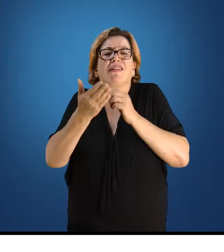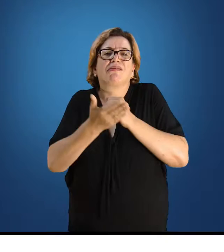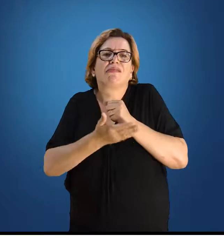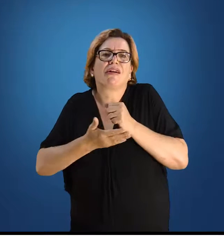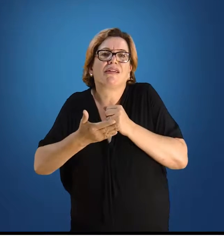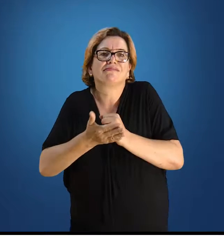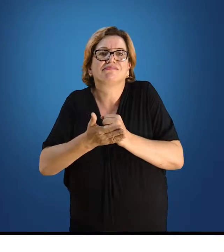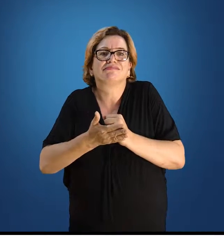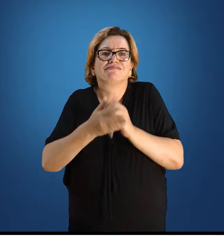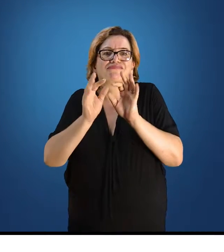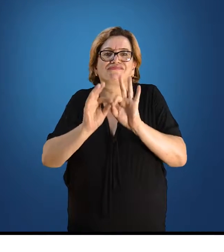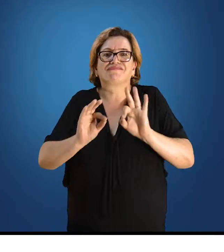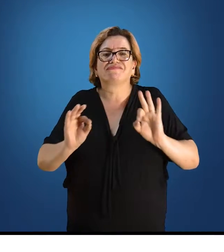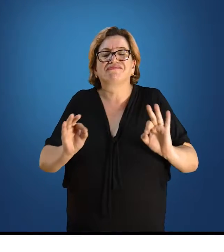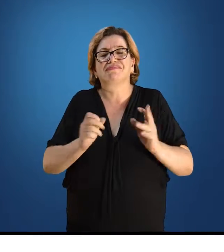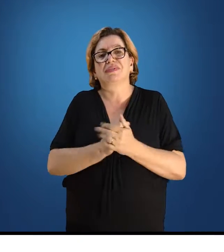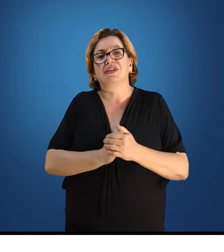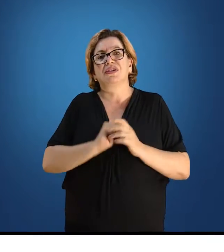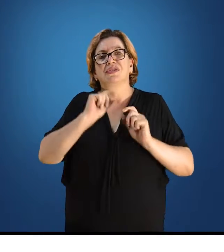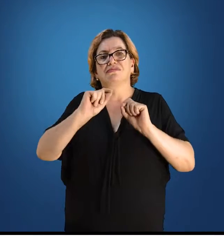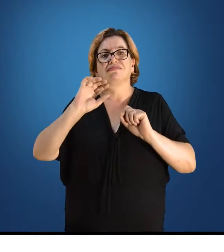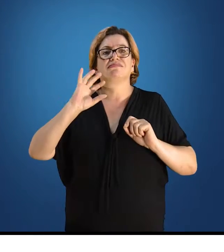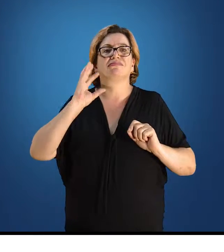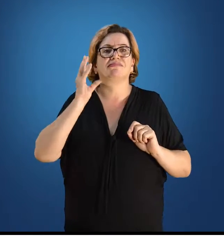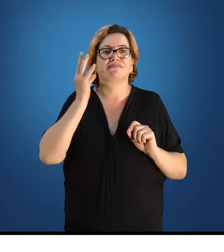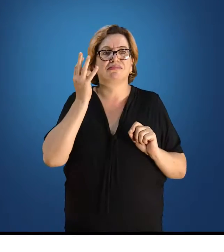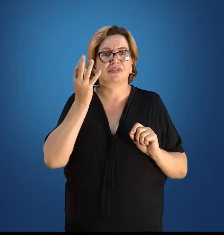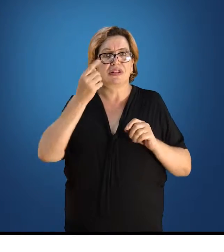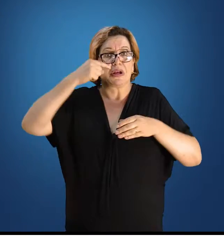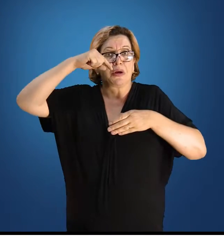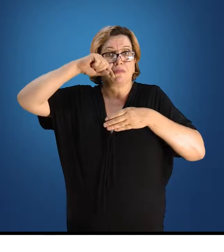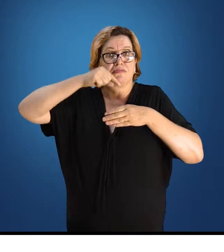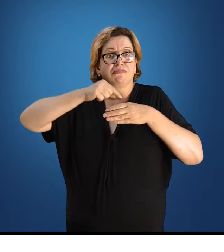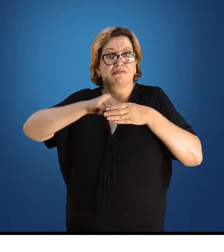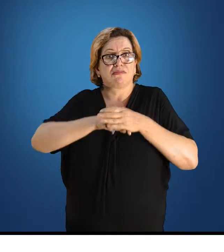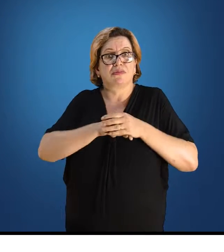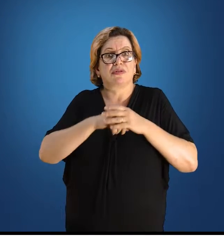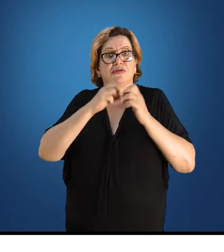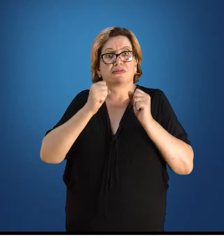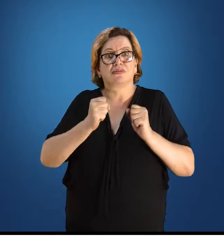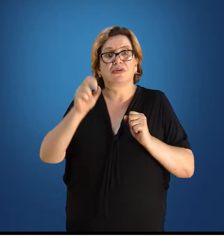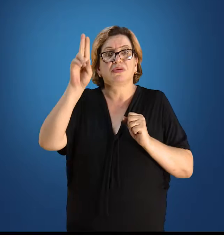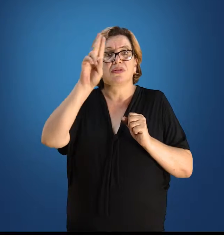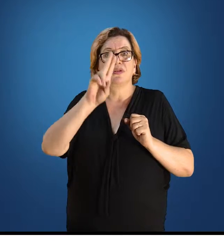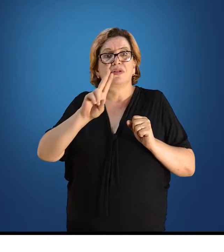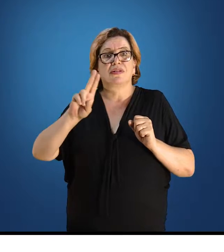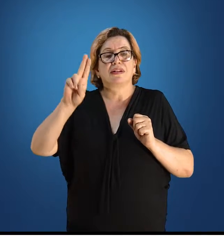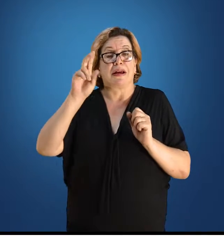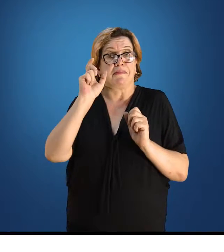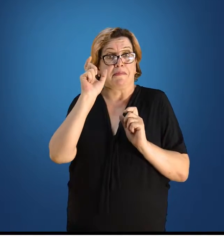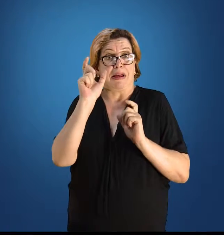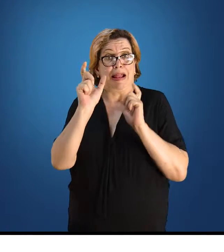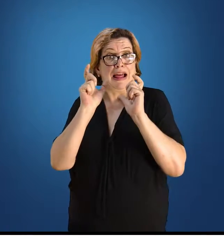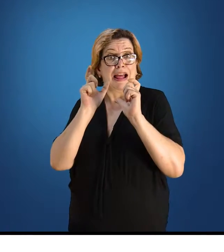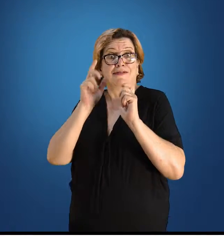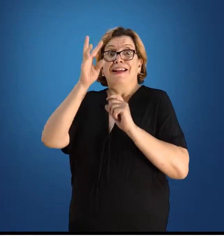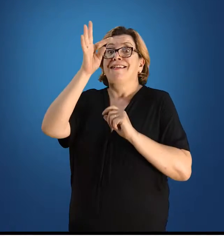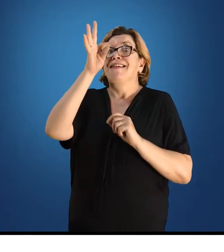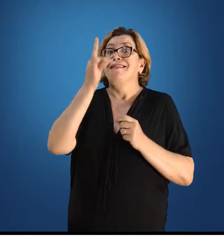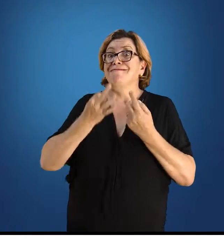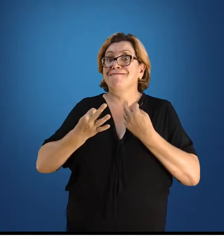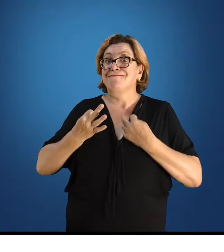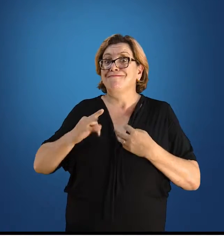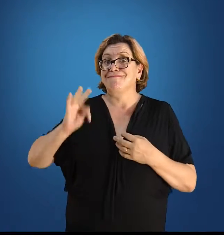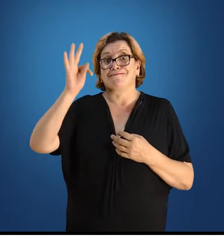que acontece nesse caso, quando é mais específico, veja, você pode usar jargões mais típicos da área, você